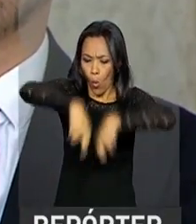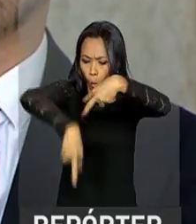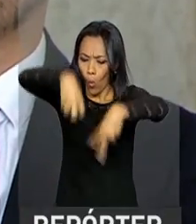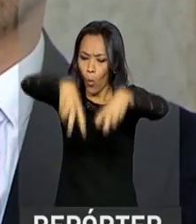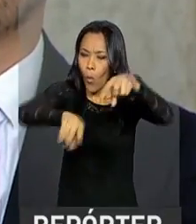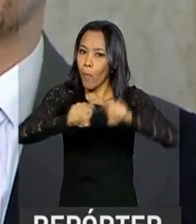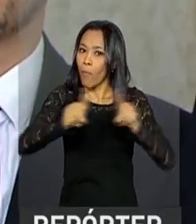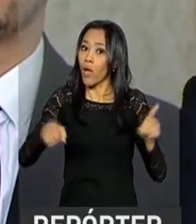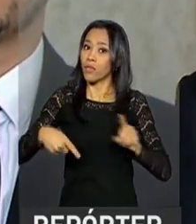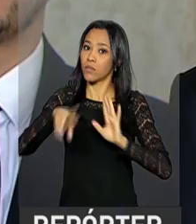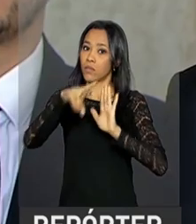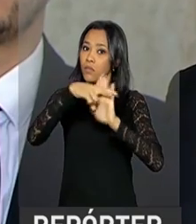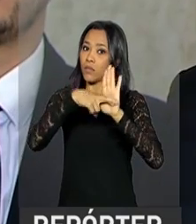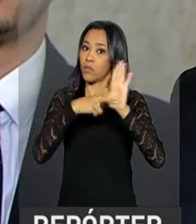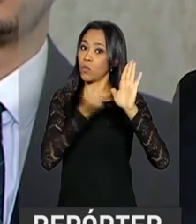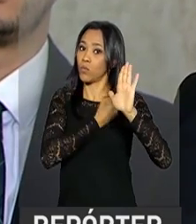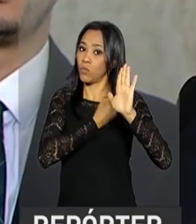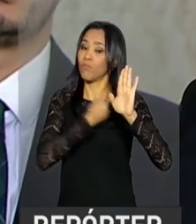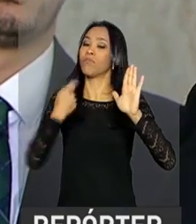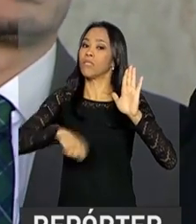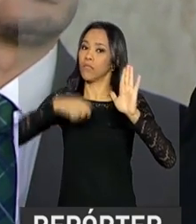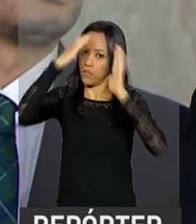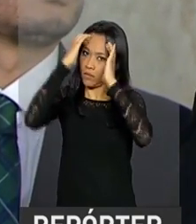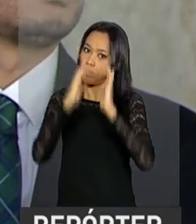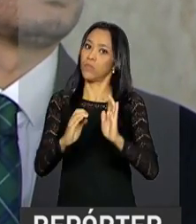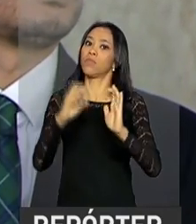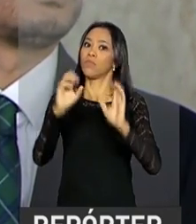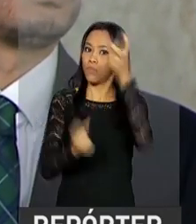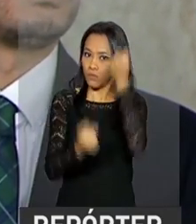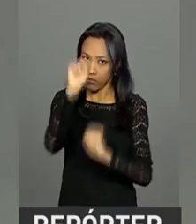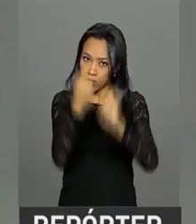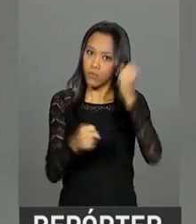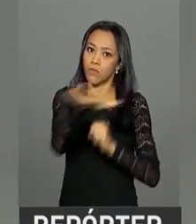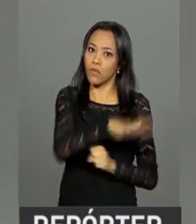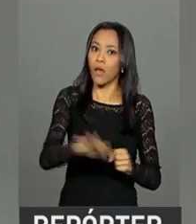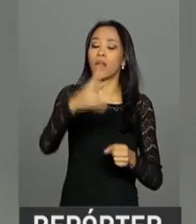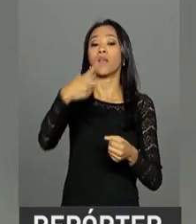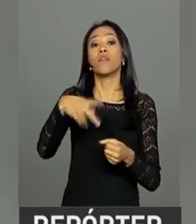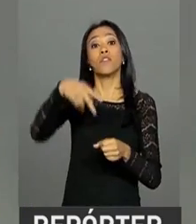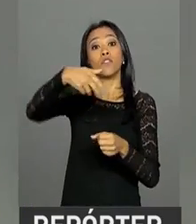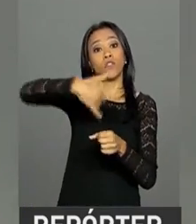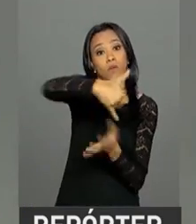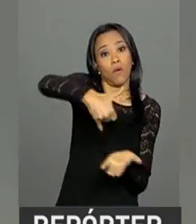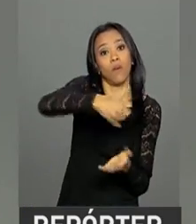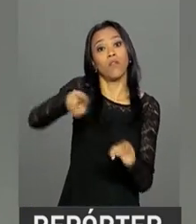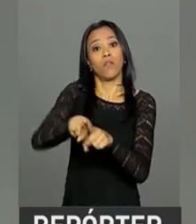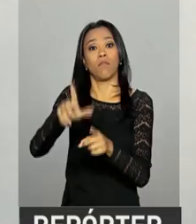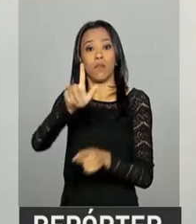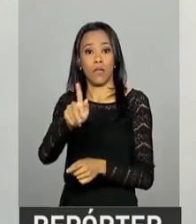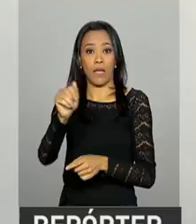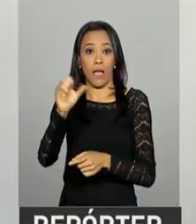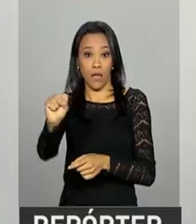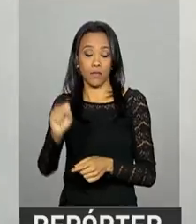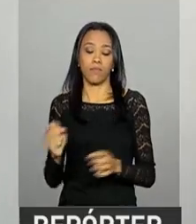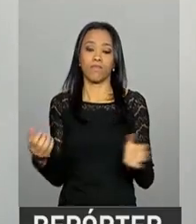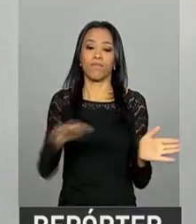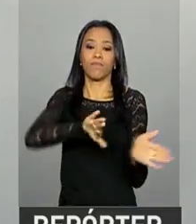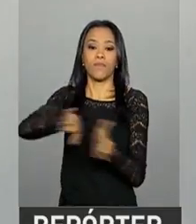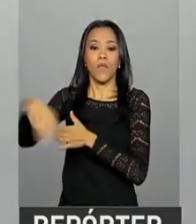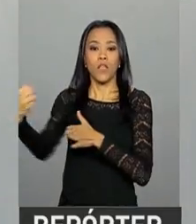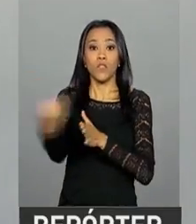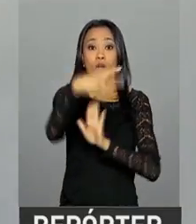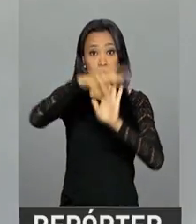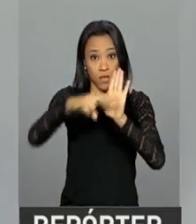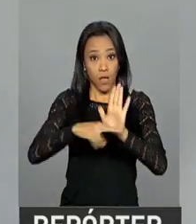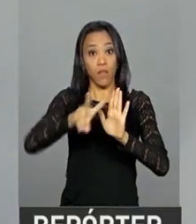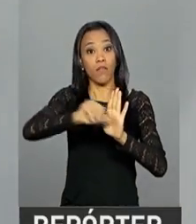números propostos pelos governos eles têm que ser perseguidos pela indústria de óo e gás as novas regras vão ser aplicadas na 14ª rodada